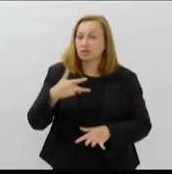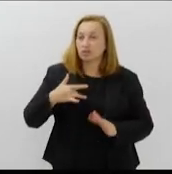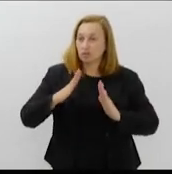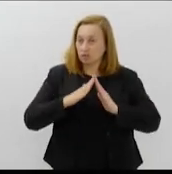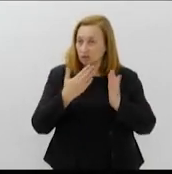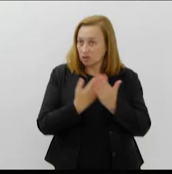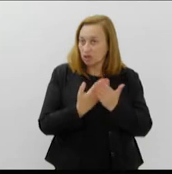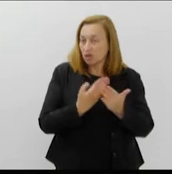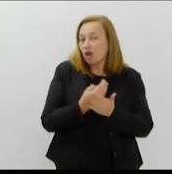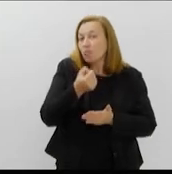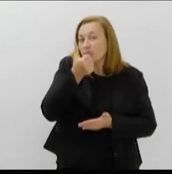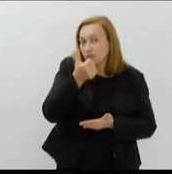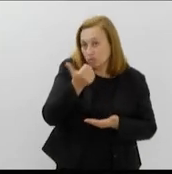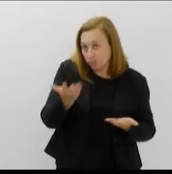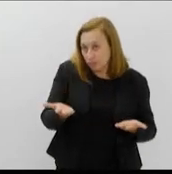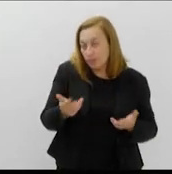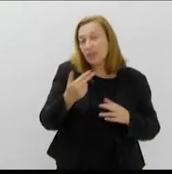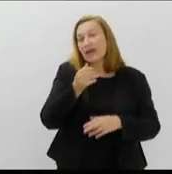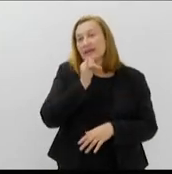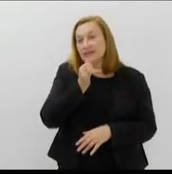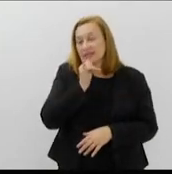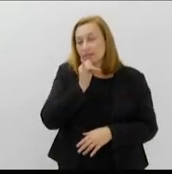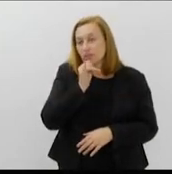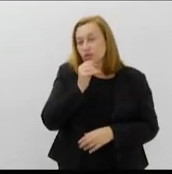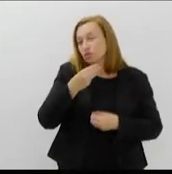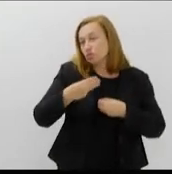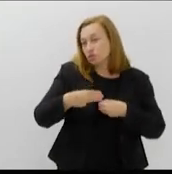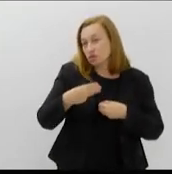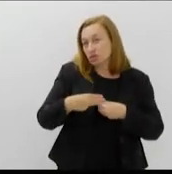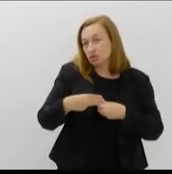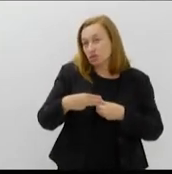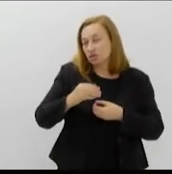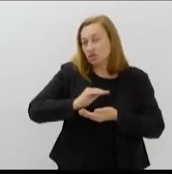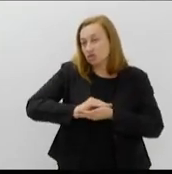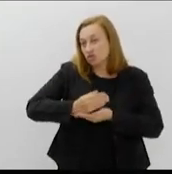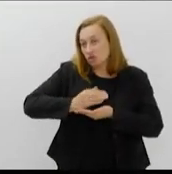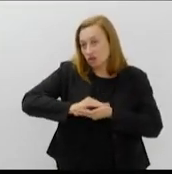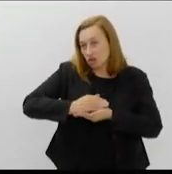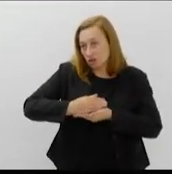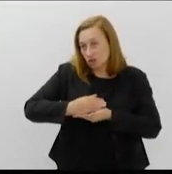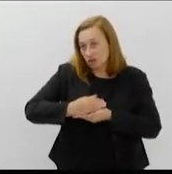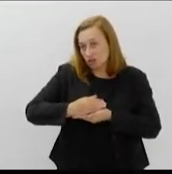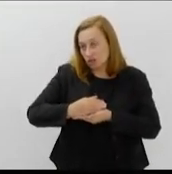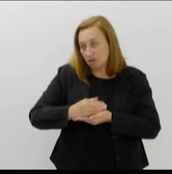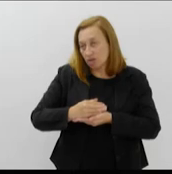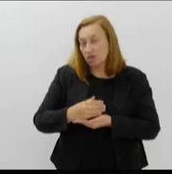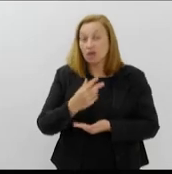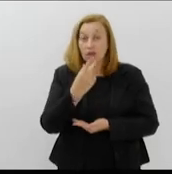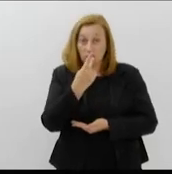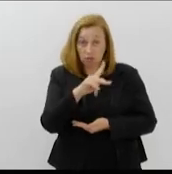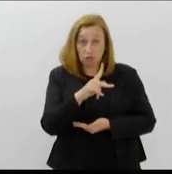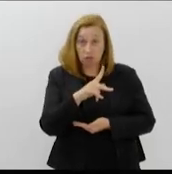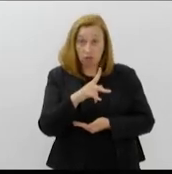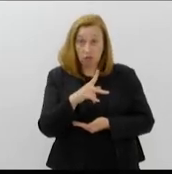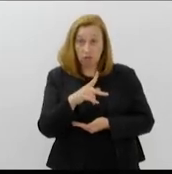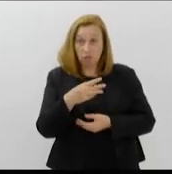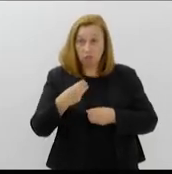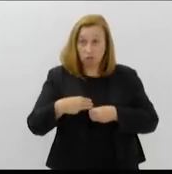é muito pequeno. Por exemplo, no município de Angra dos Reis, que é o município que Vossa Excelência